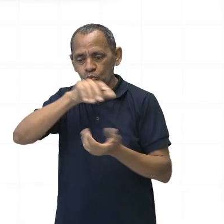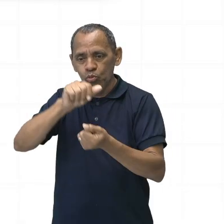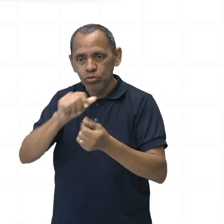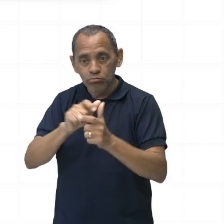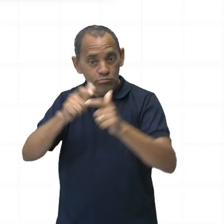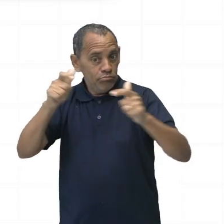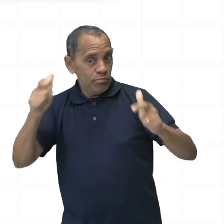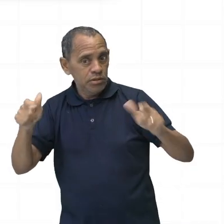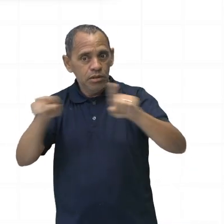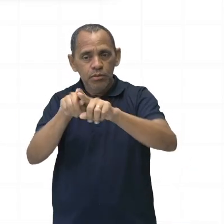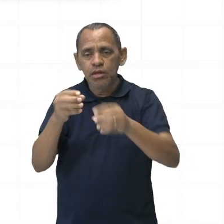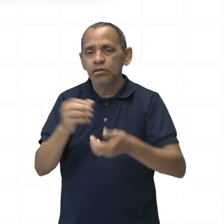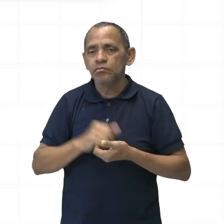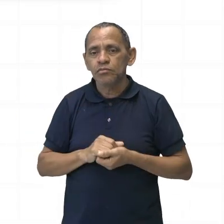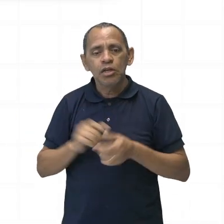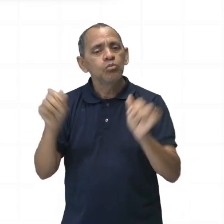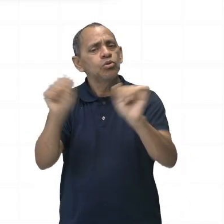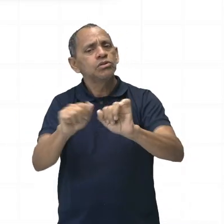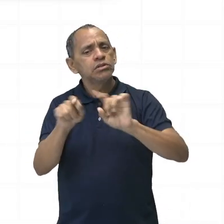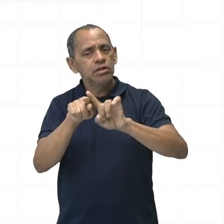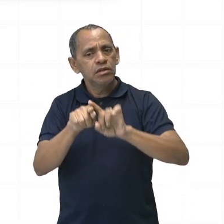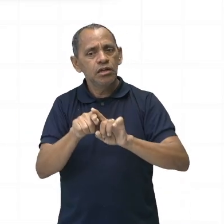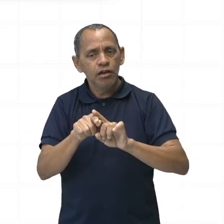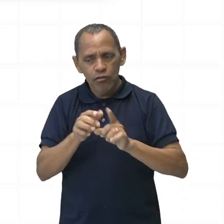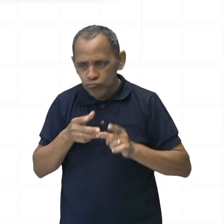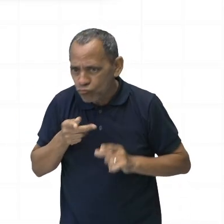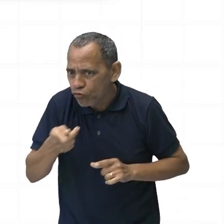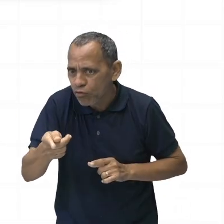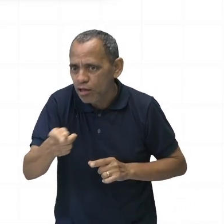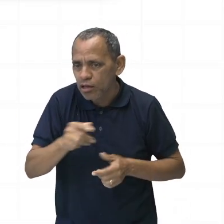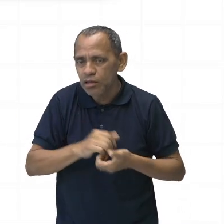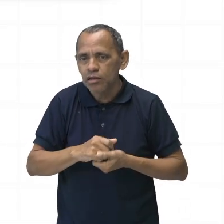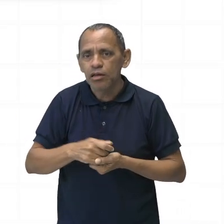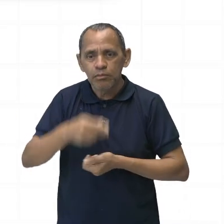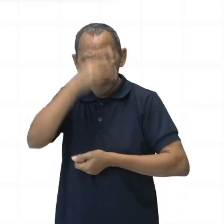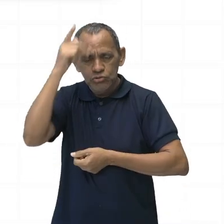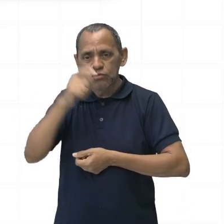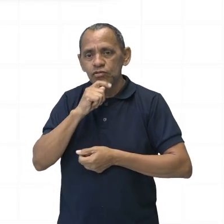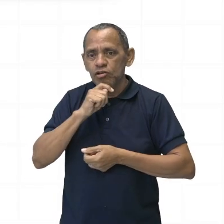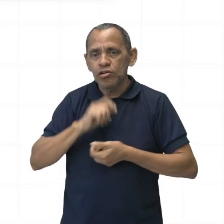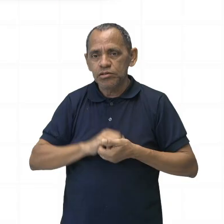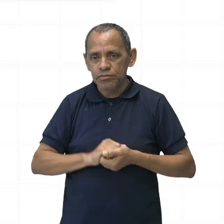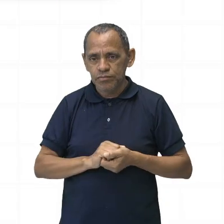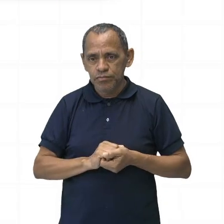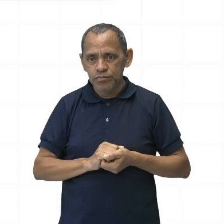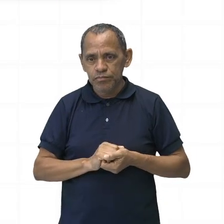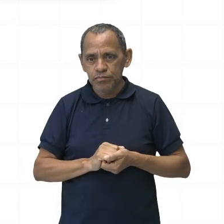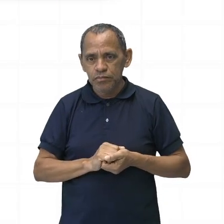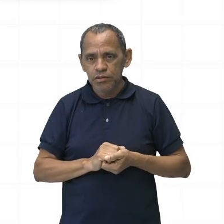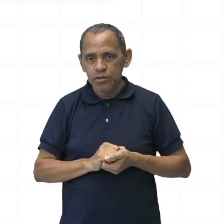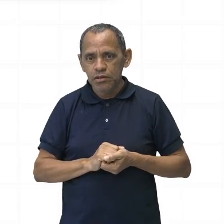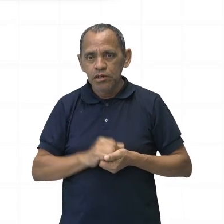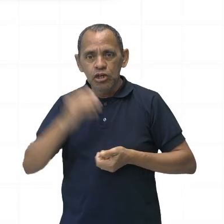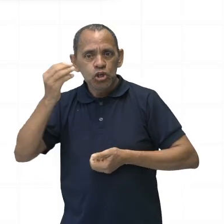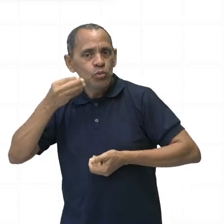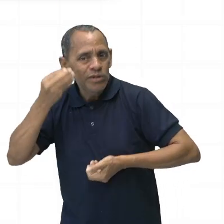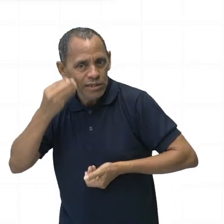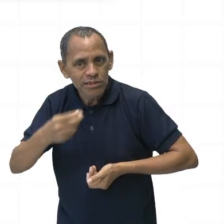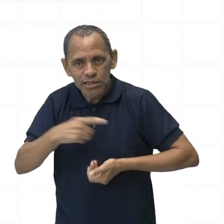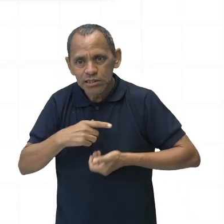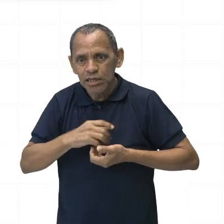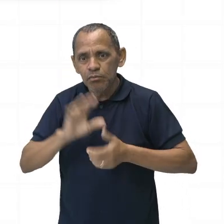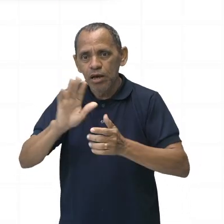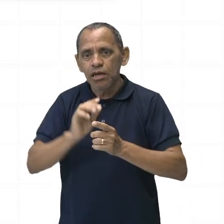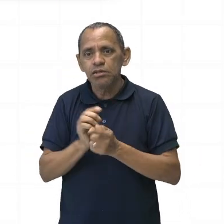idosos. Os idosos, por muito experimentados que sejam, eles estão longe de poder afirmar inequivocadamente que já viram